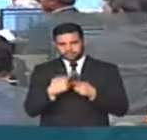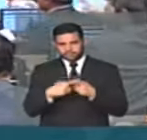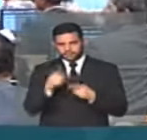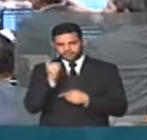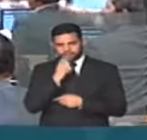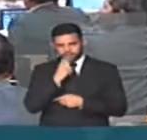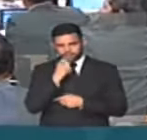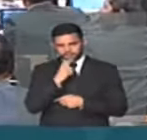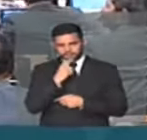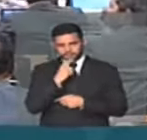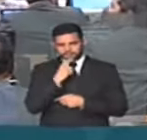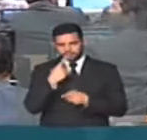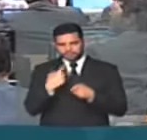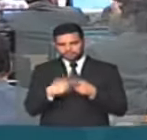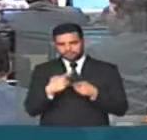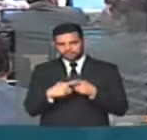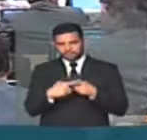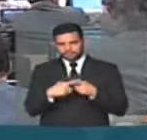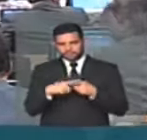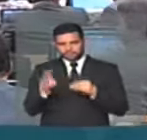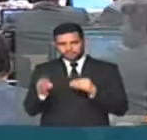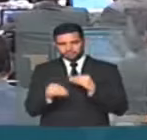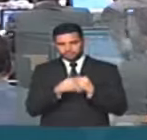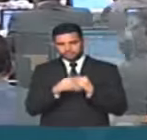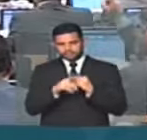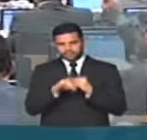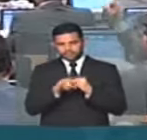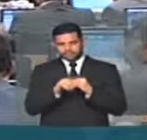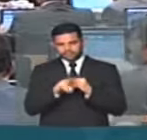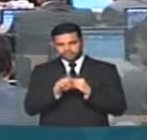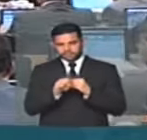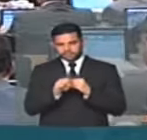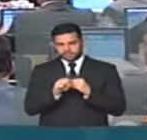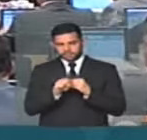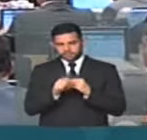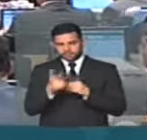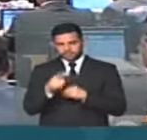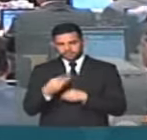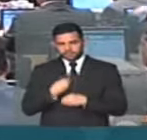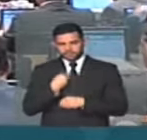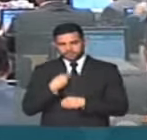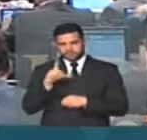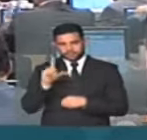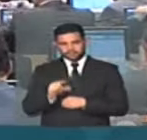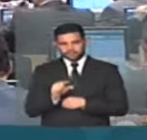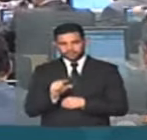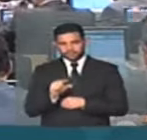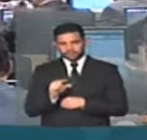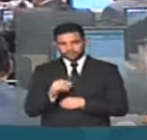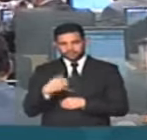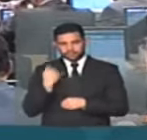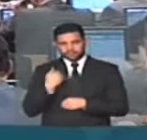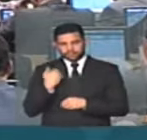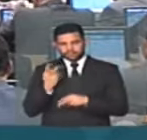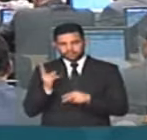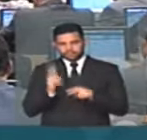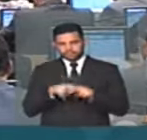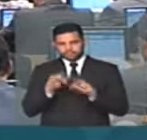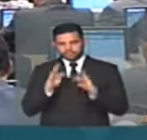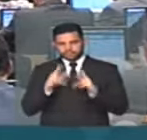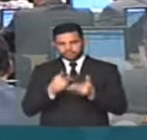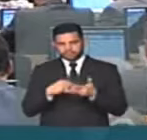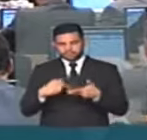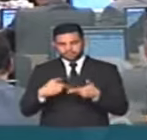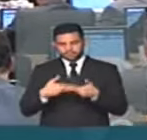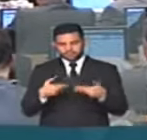por que é mentira? Porque na emenda do deputado Laerte Bessa não está reduzindo a maioridade para